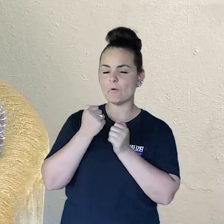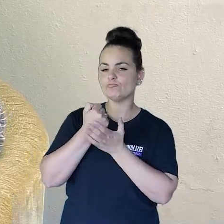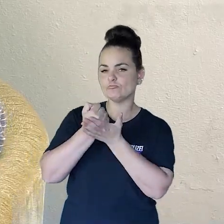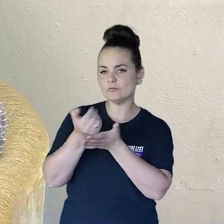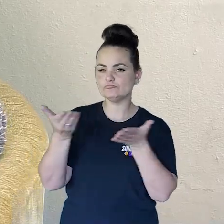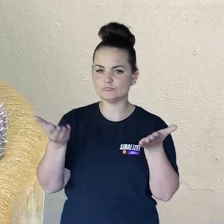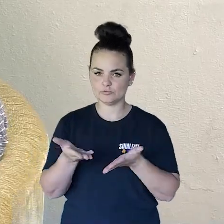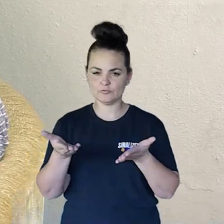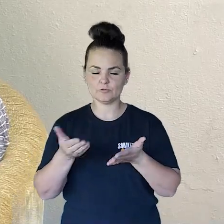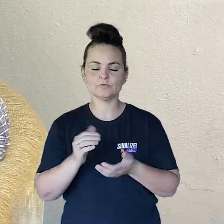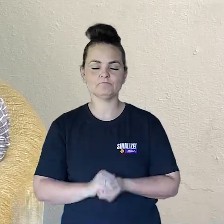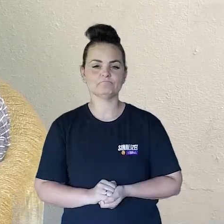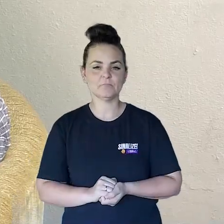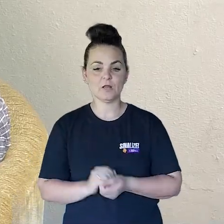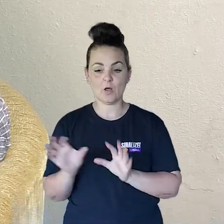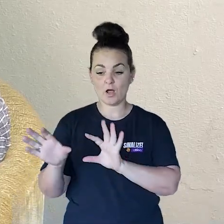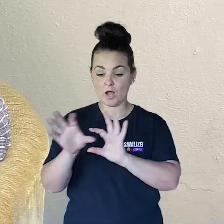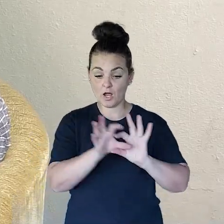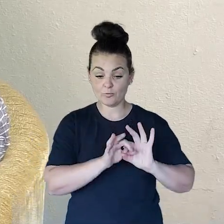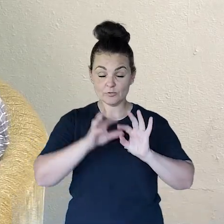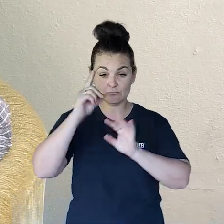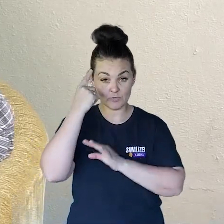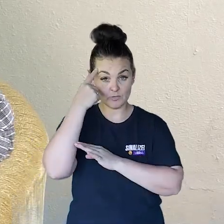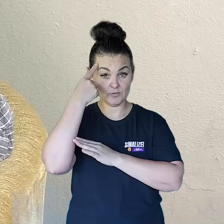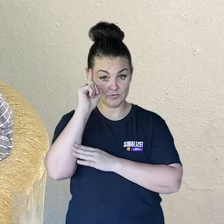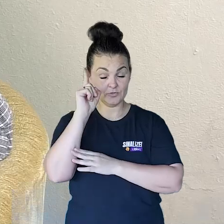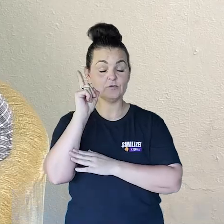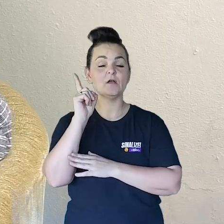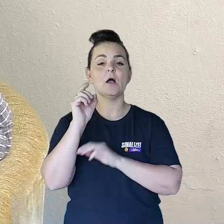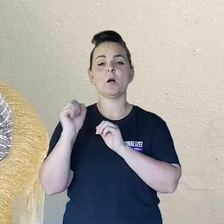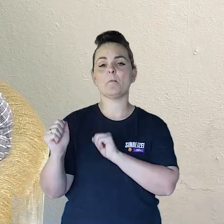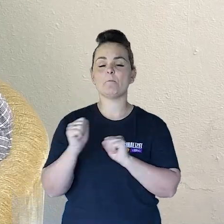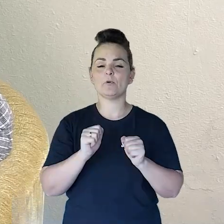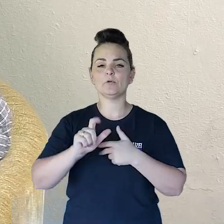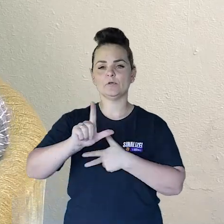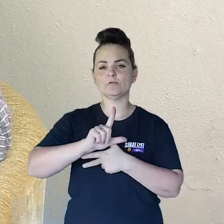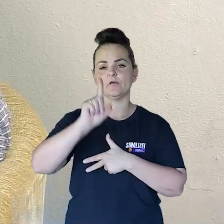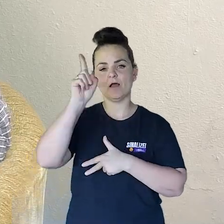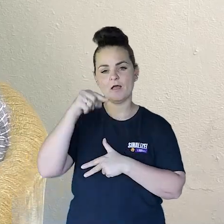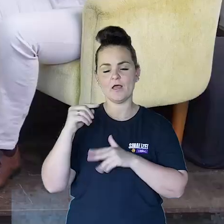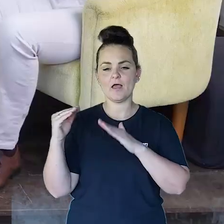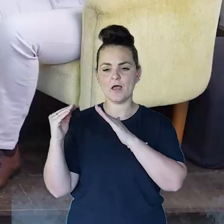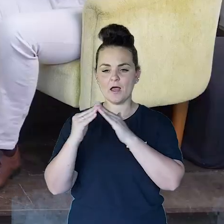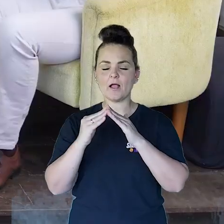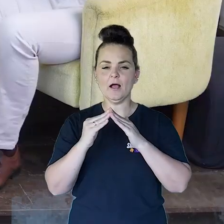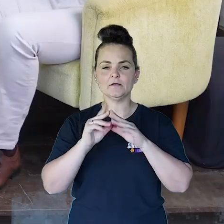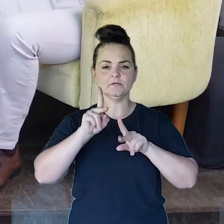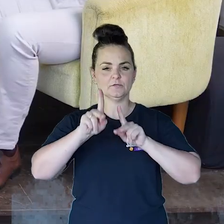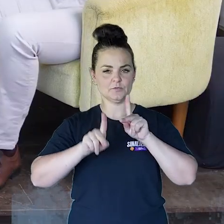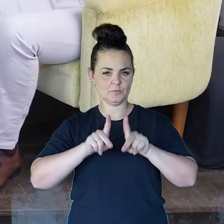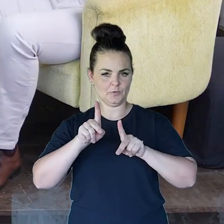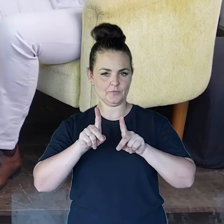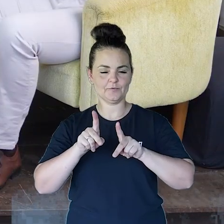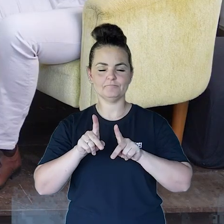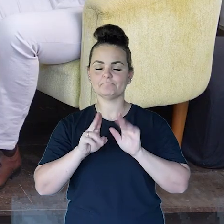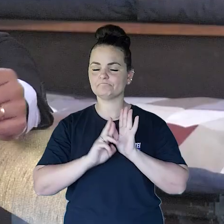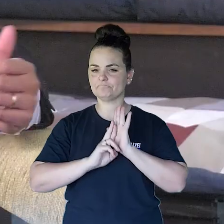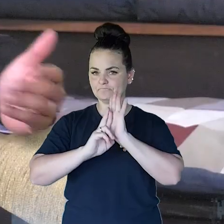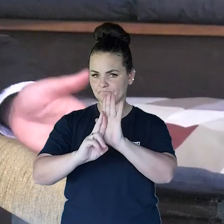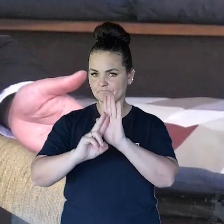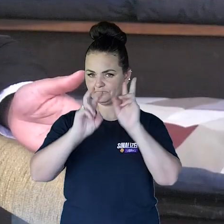essa junção de ideias é o que faz o Poder Legislativo, de fato, a Casa do Povo, todos os segmentos